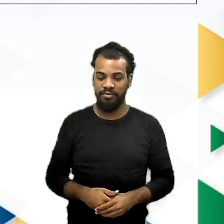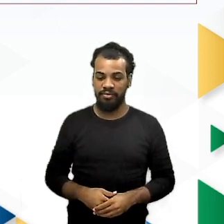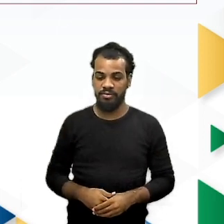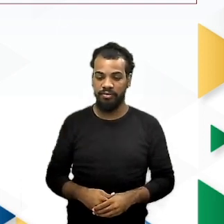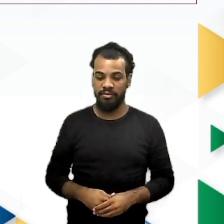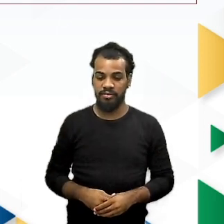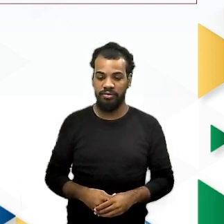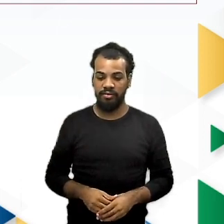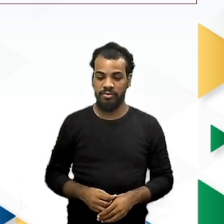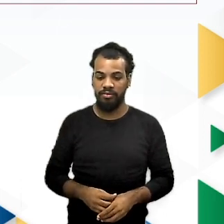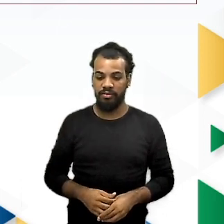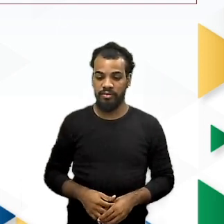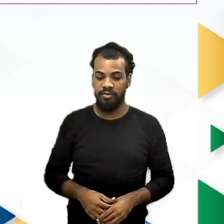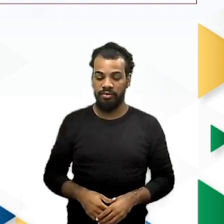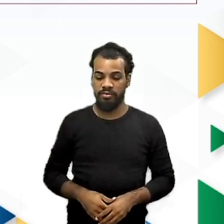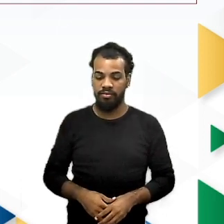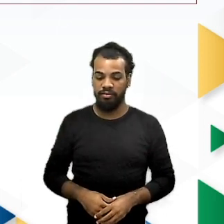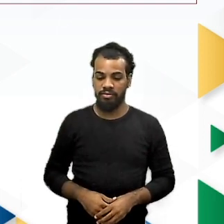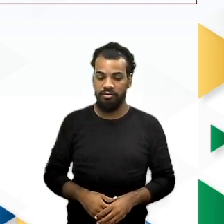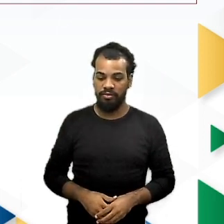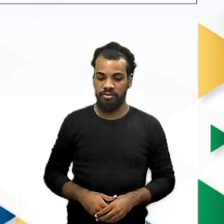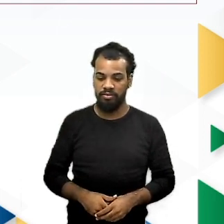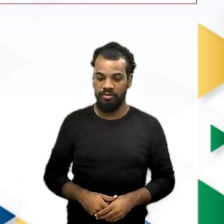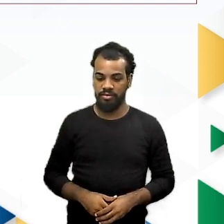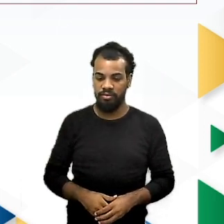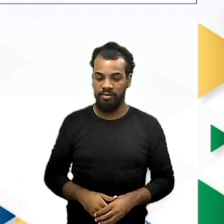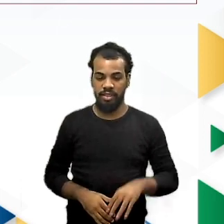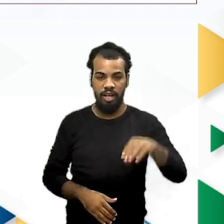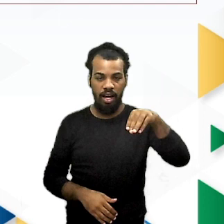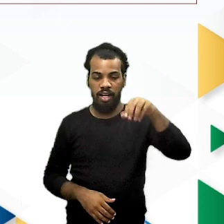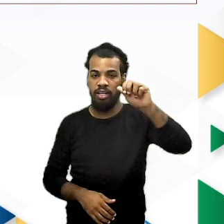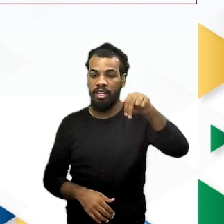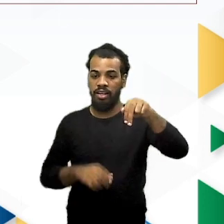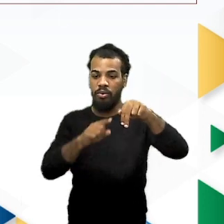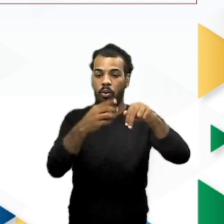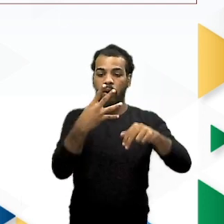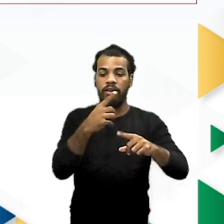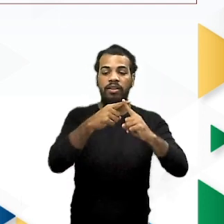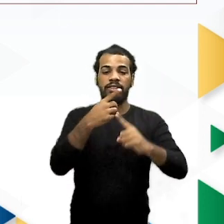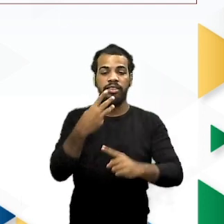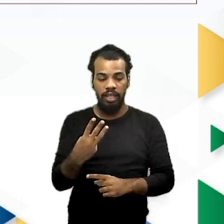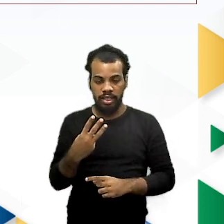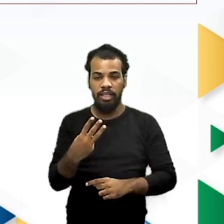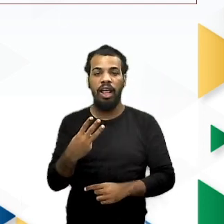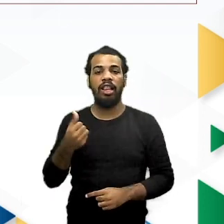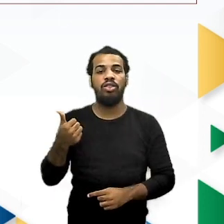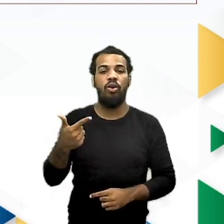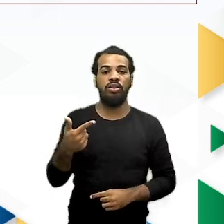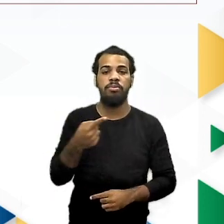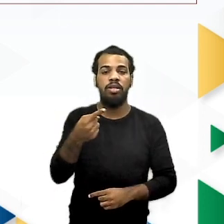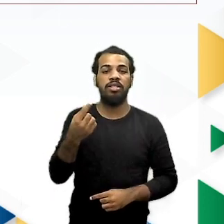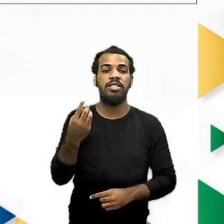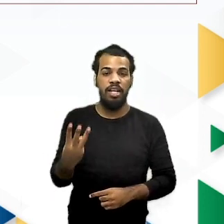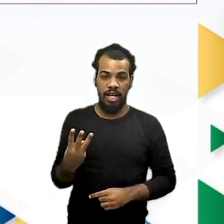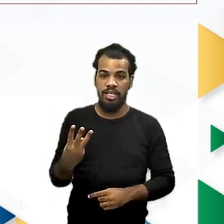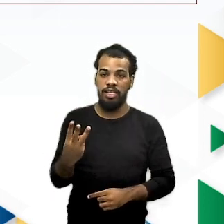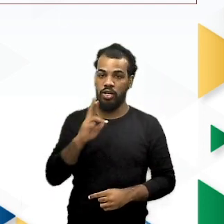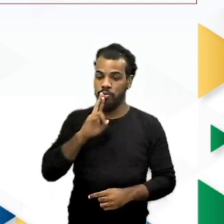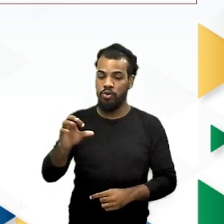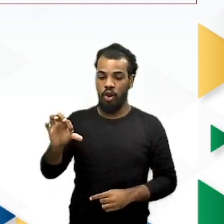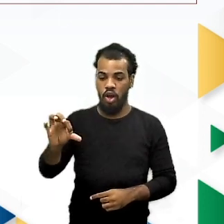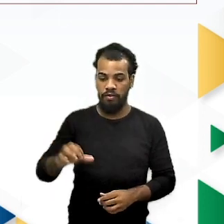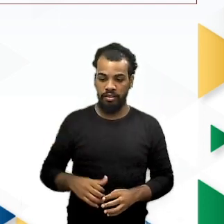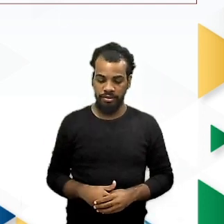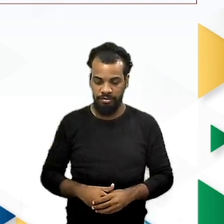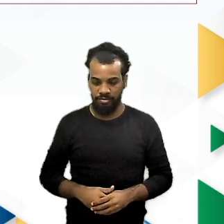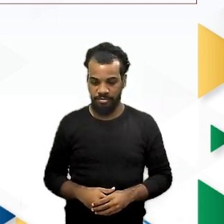n vale 3, o A3 vale quanto? 4 vezes 3 dá 12, menos 3 dá 9. Certinho